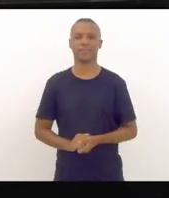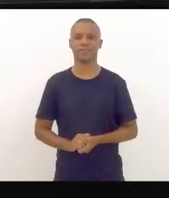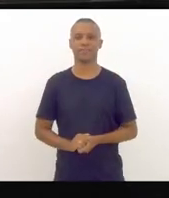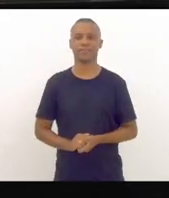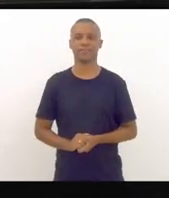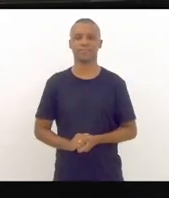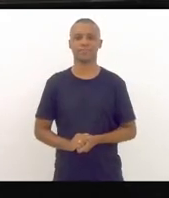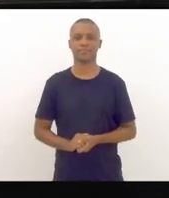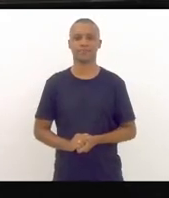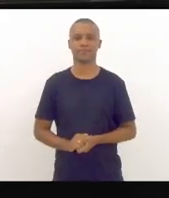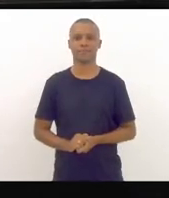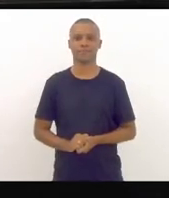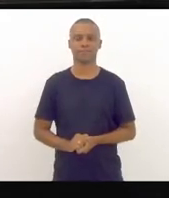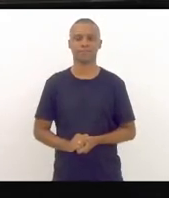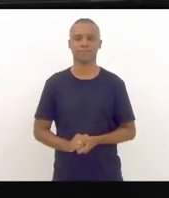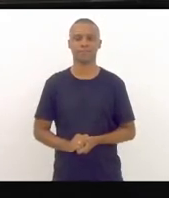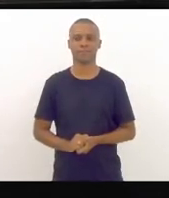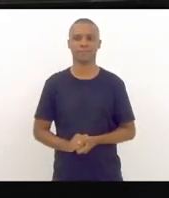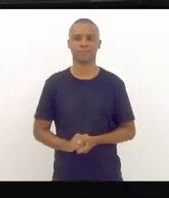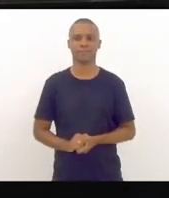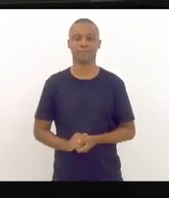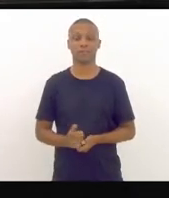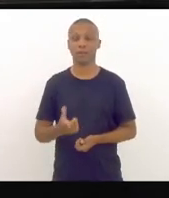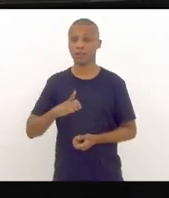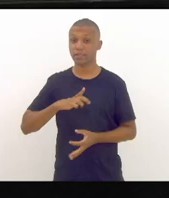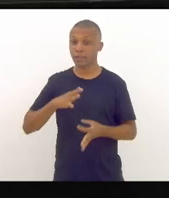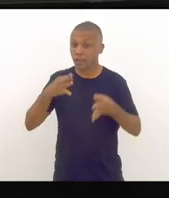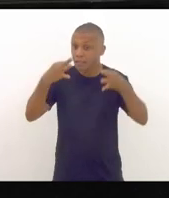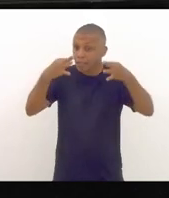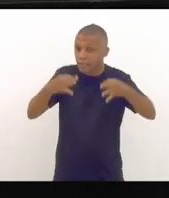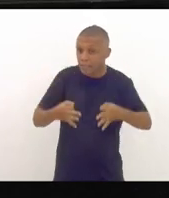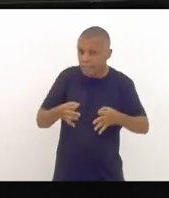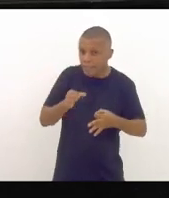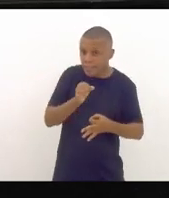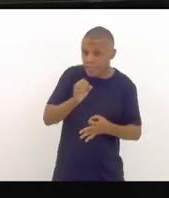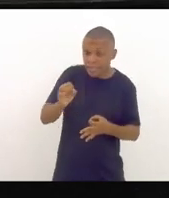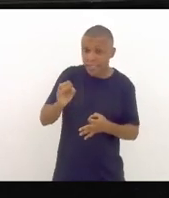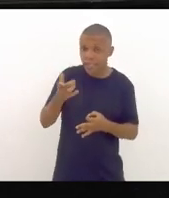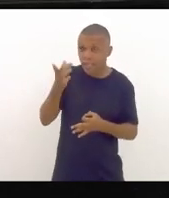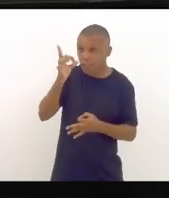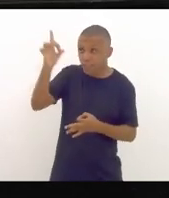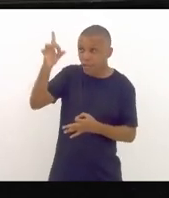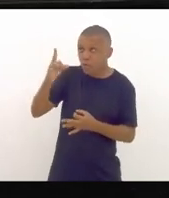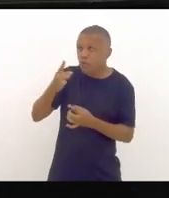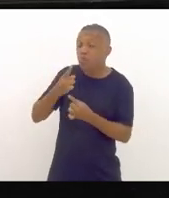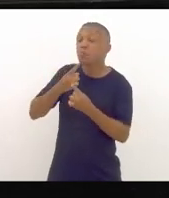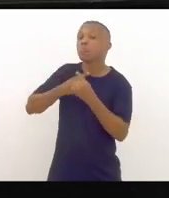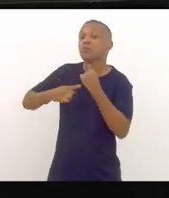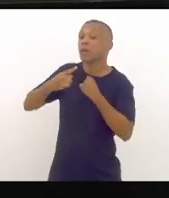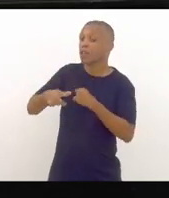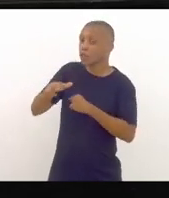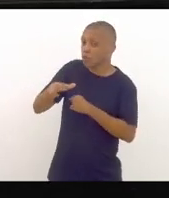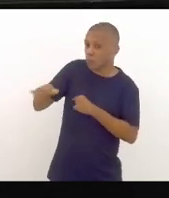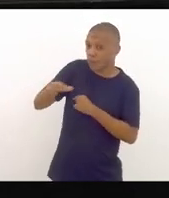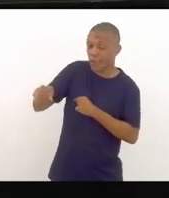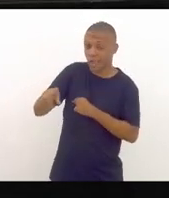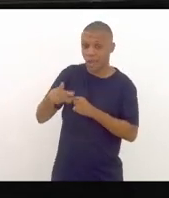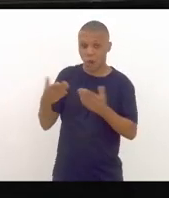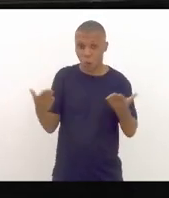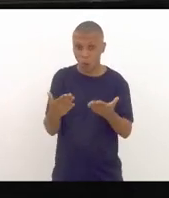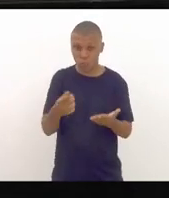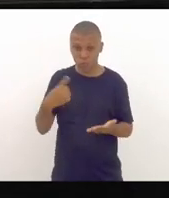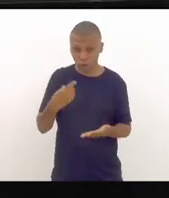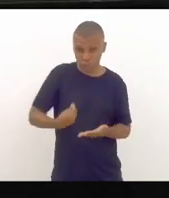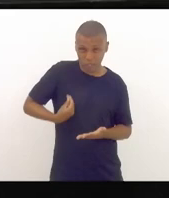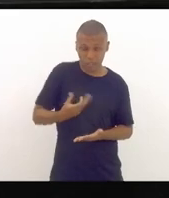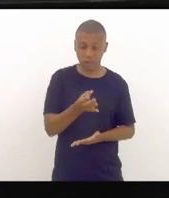na minha vida. Eu tenho certeza que, se não fosse a vontade dele, nós não estaríamos aqui hoje. Muito obrigado,